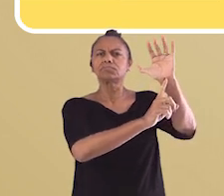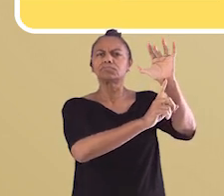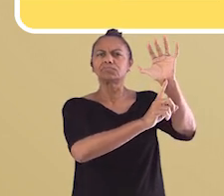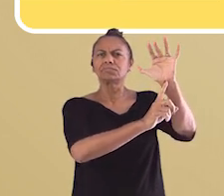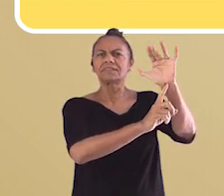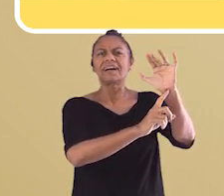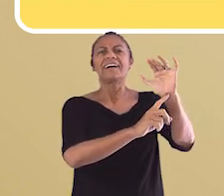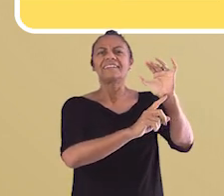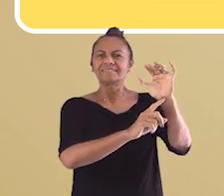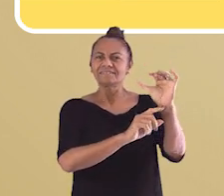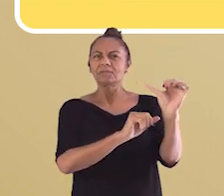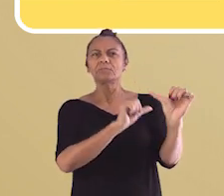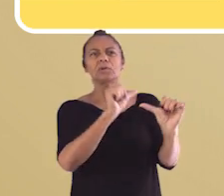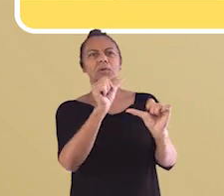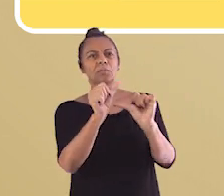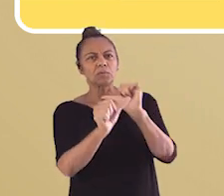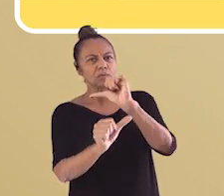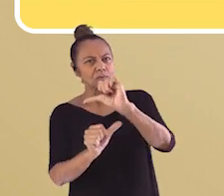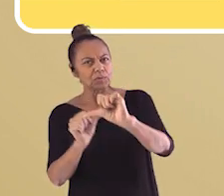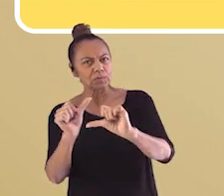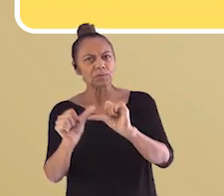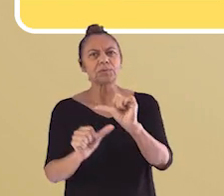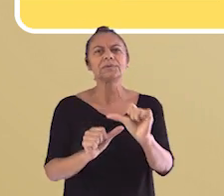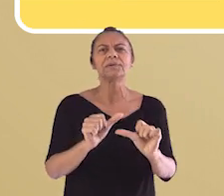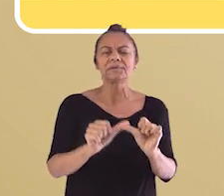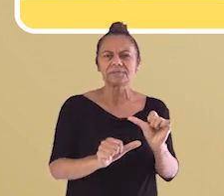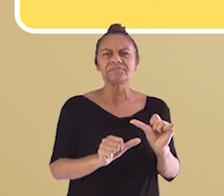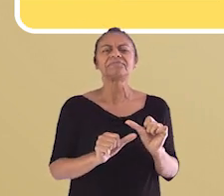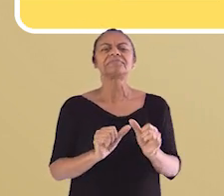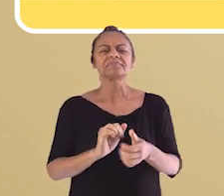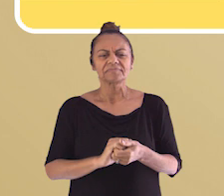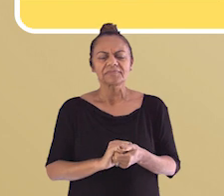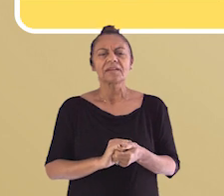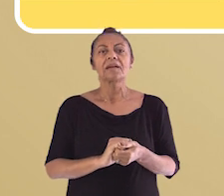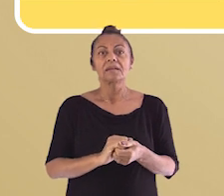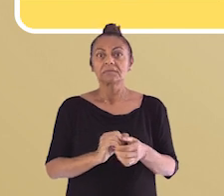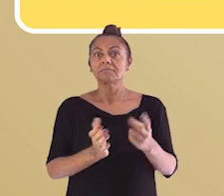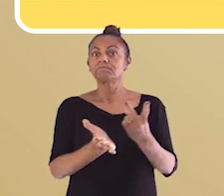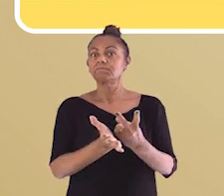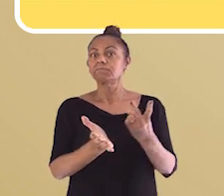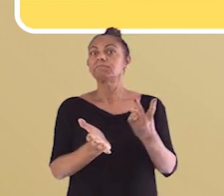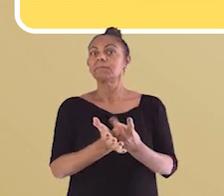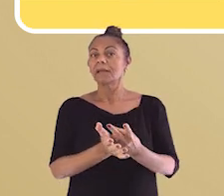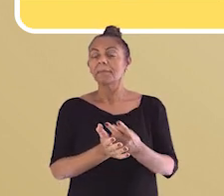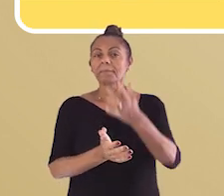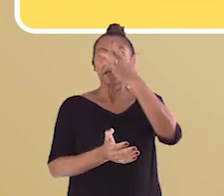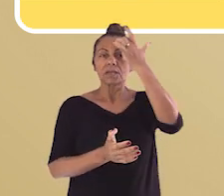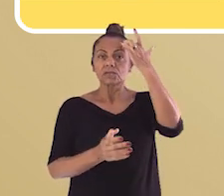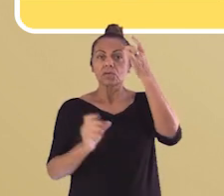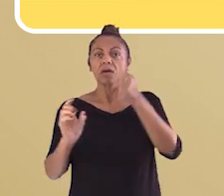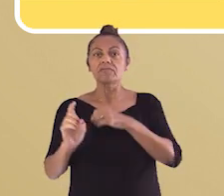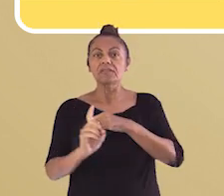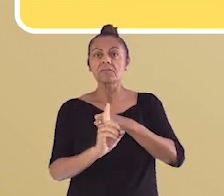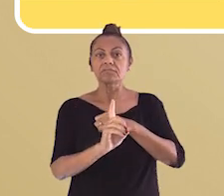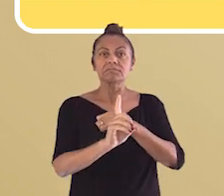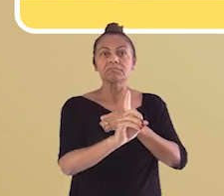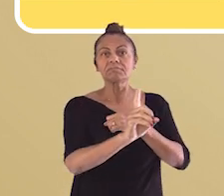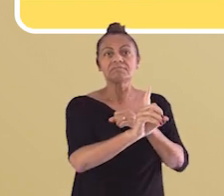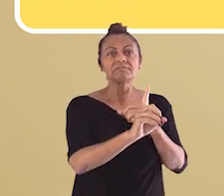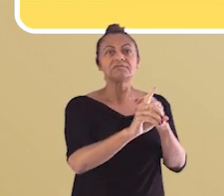de querosene. E todas as noites passavam pessoas que eram responsáveis por acender esses lampiões de